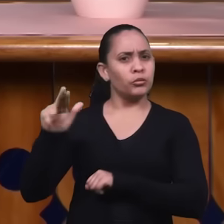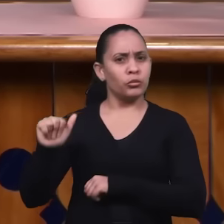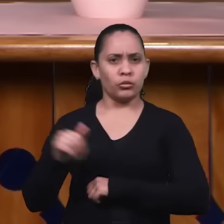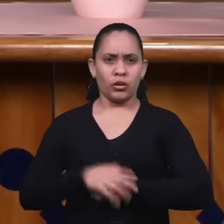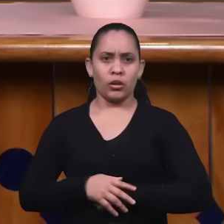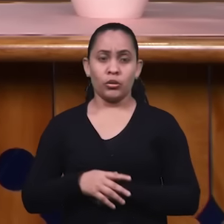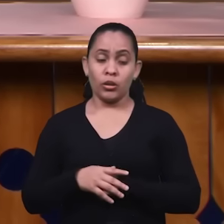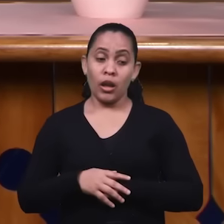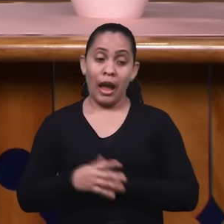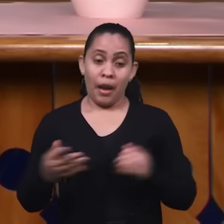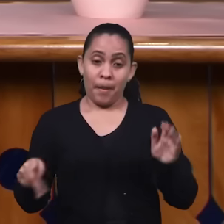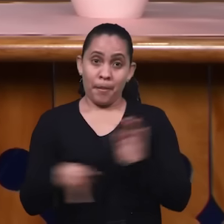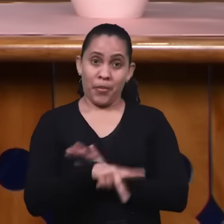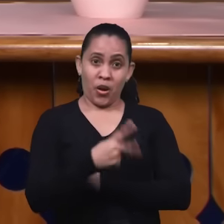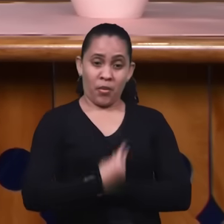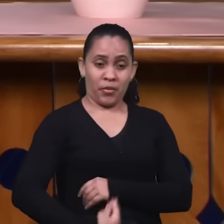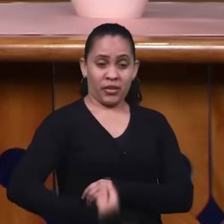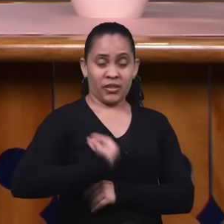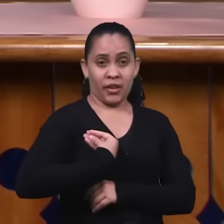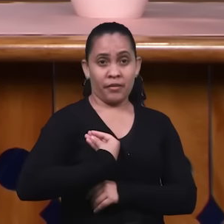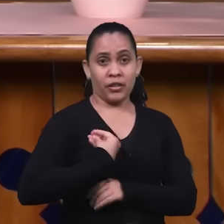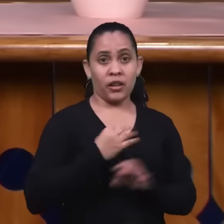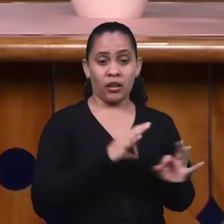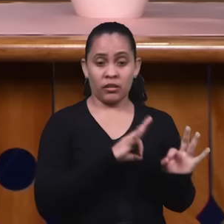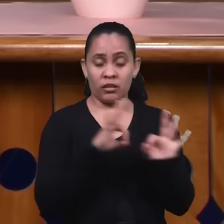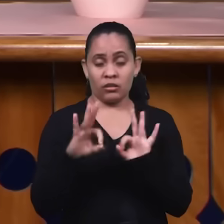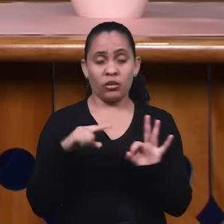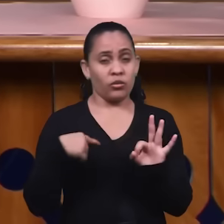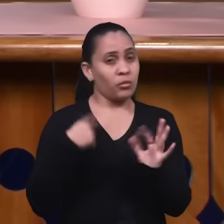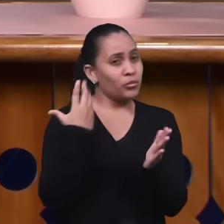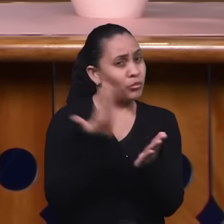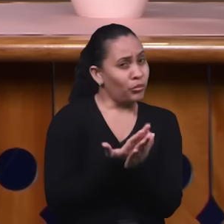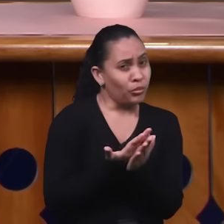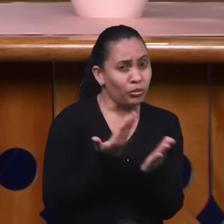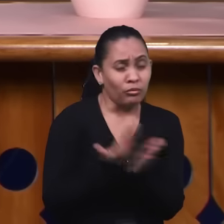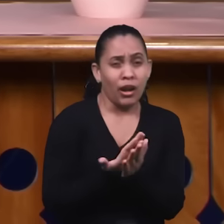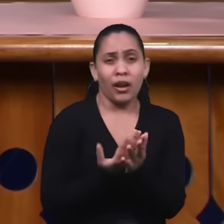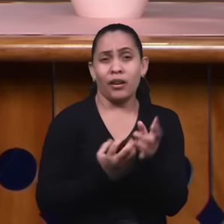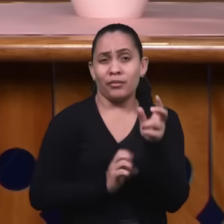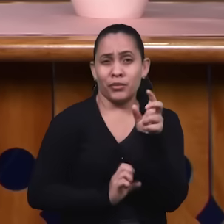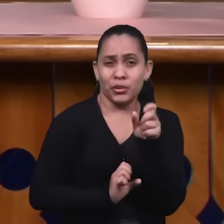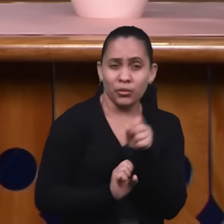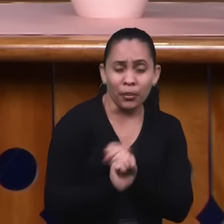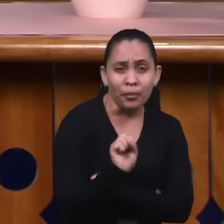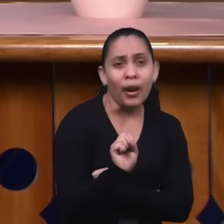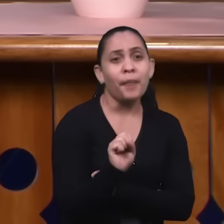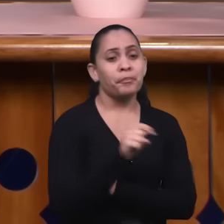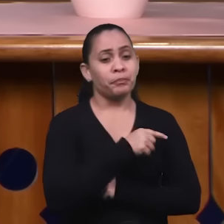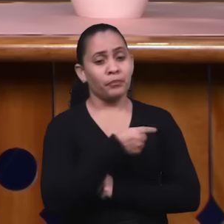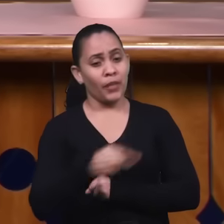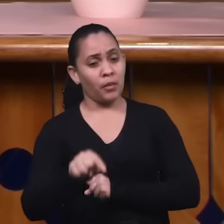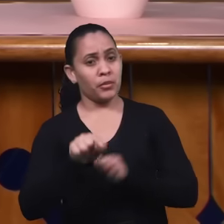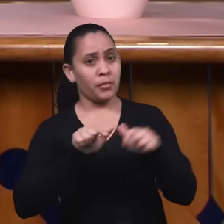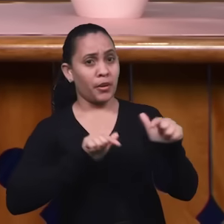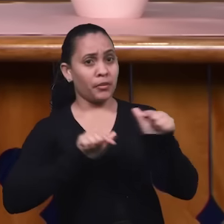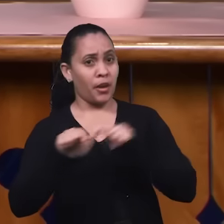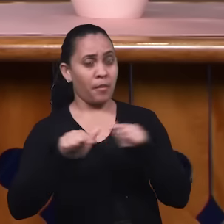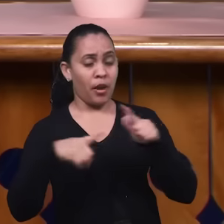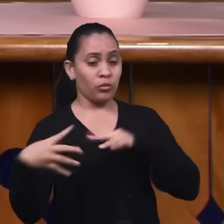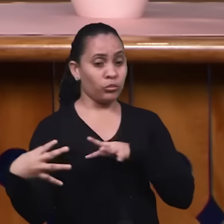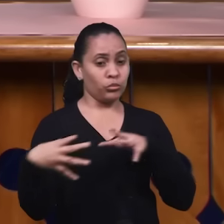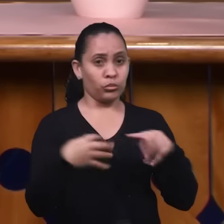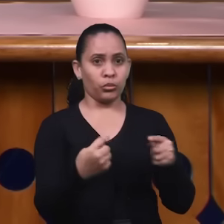ser secundário. Nós vamos estudar, vamos nos formar nas faculdades, vamos para os trabalhos, mas tudo